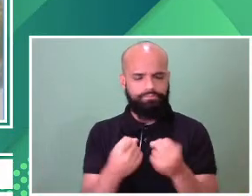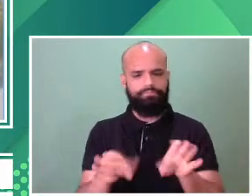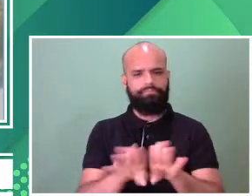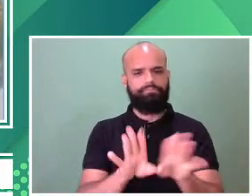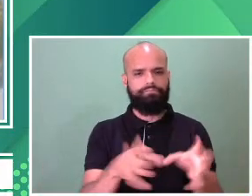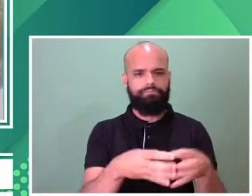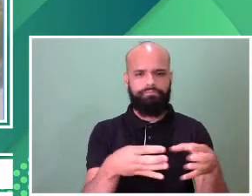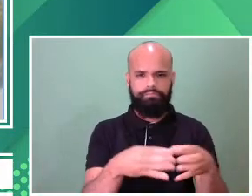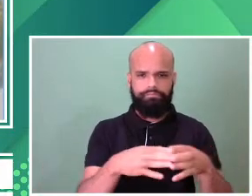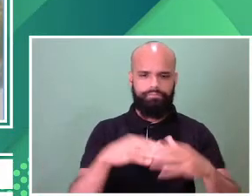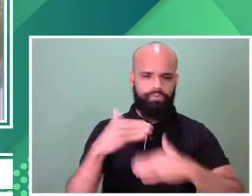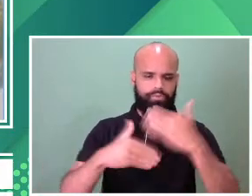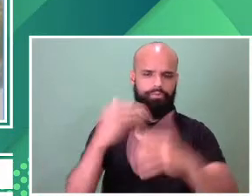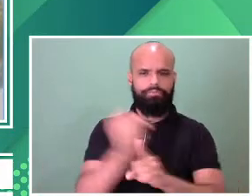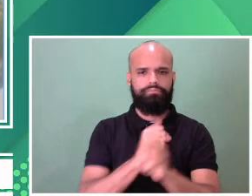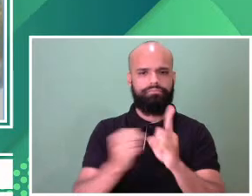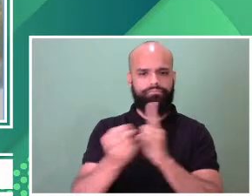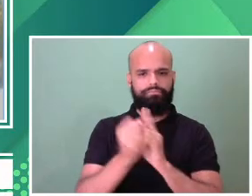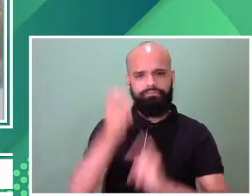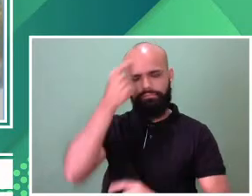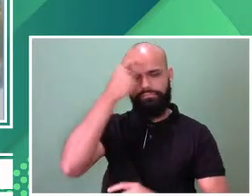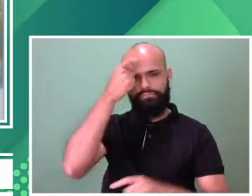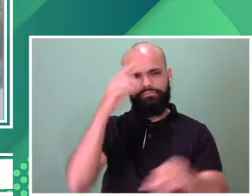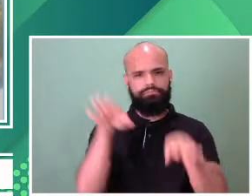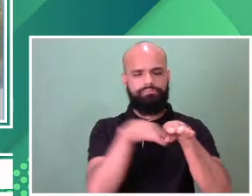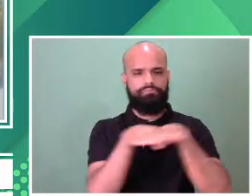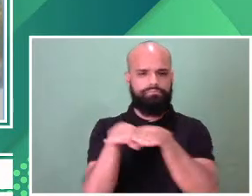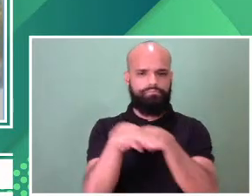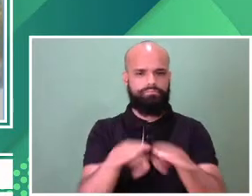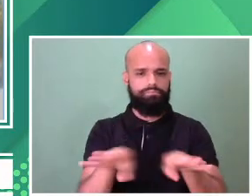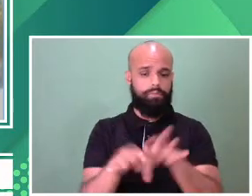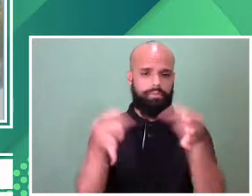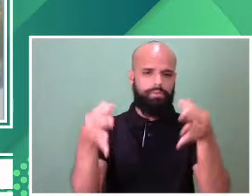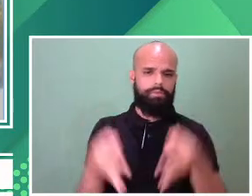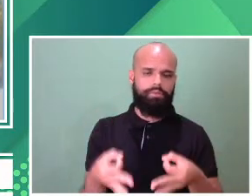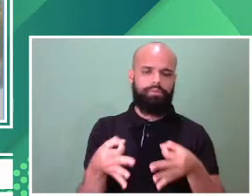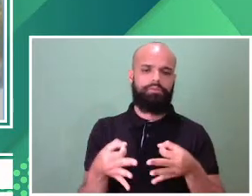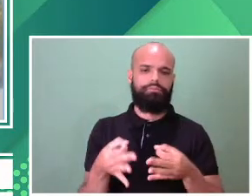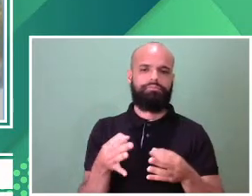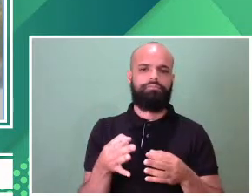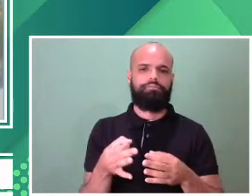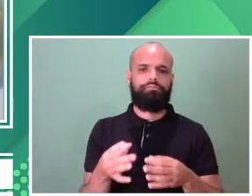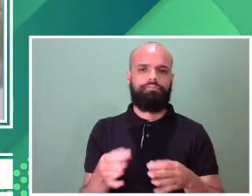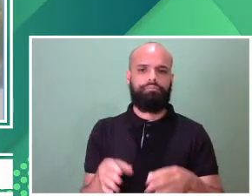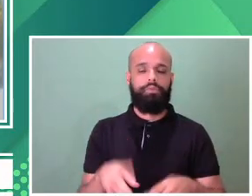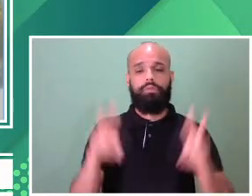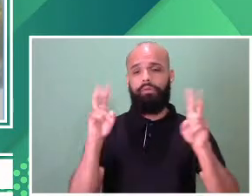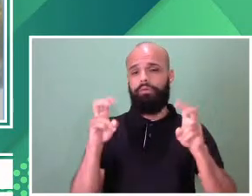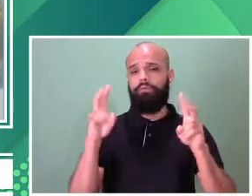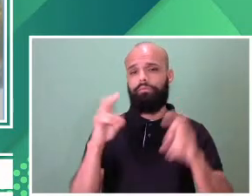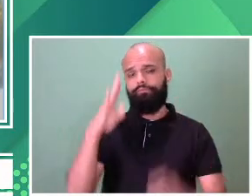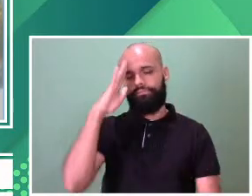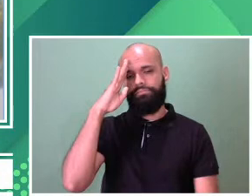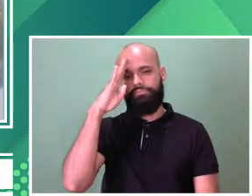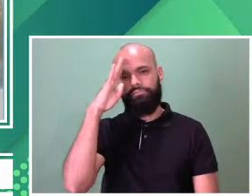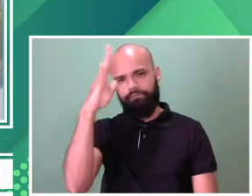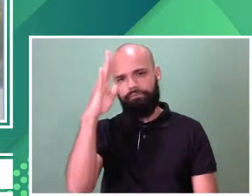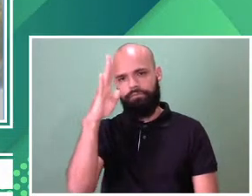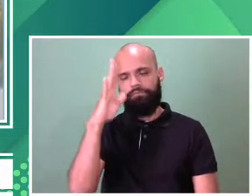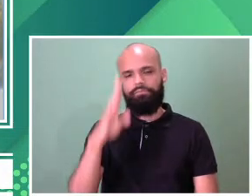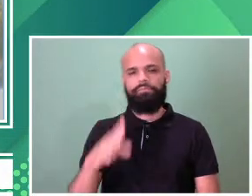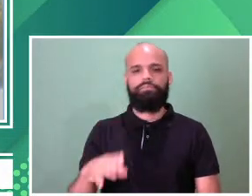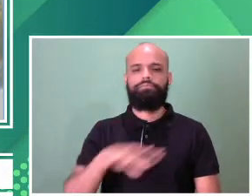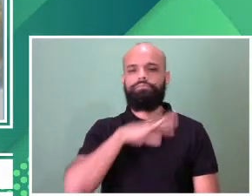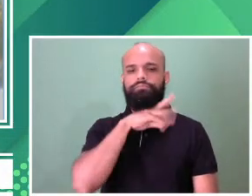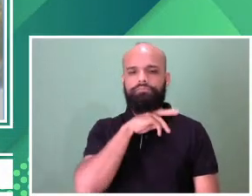desenvolvimento de uma sociedade mais racional e justa no que se refere principalmente à integridade dos seres não